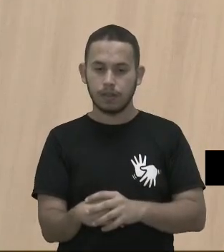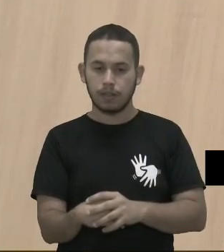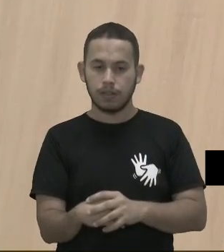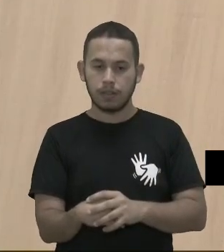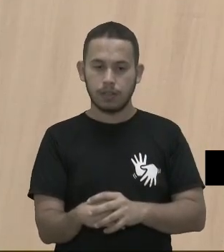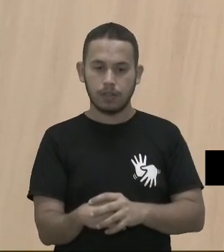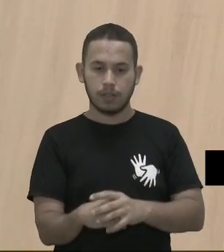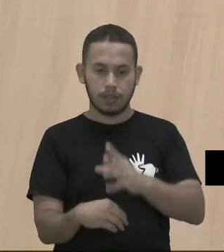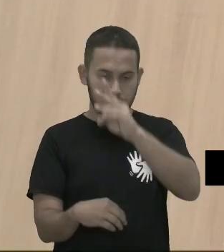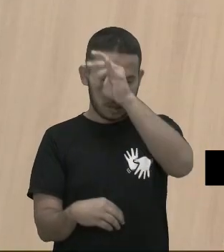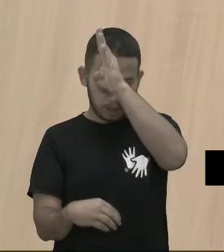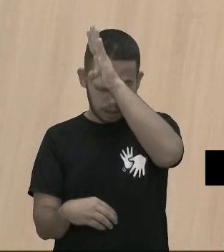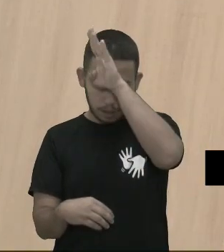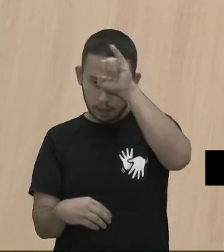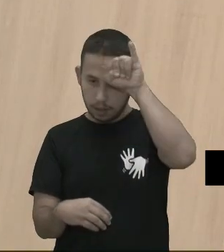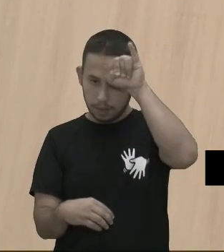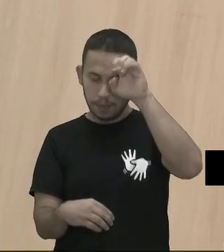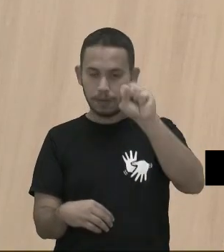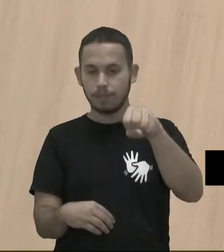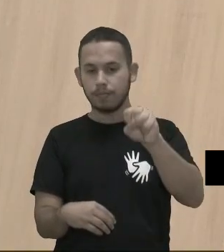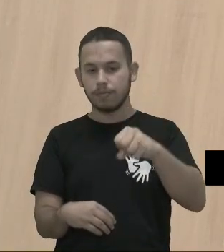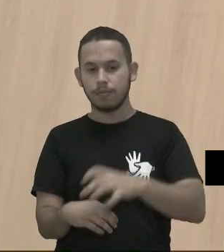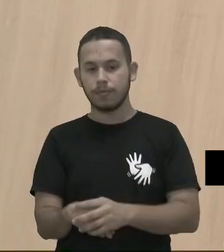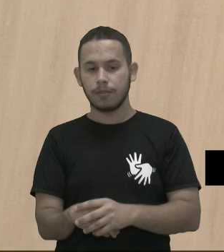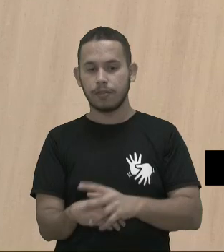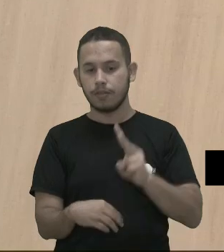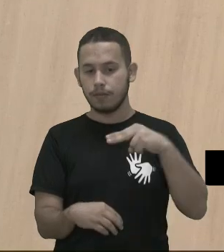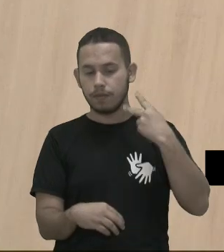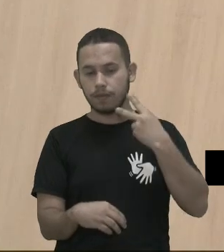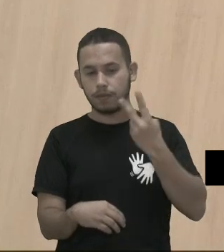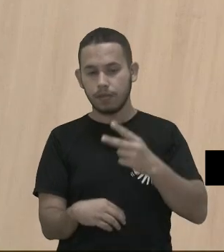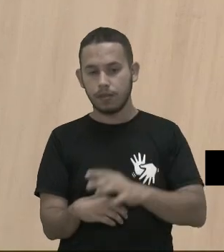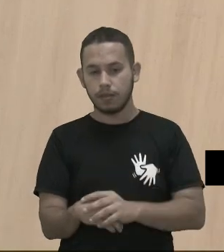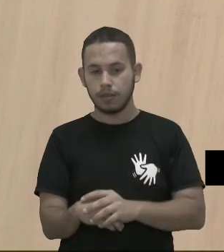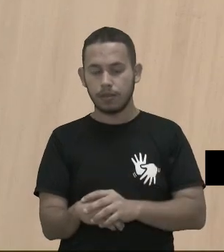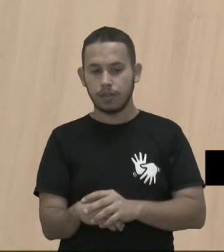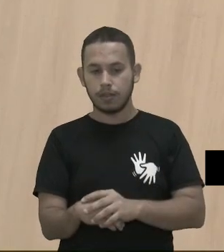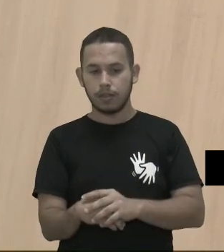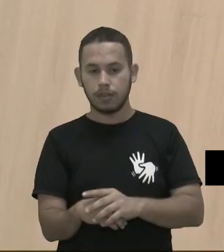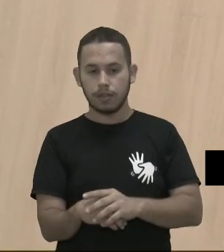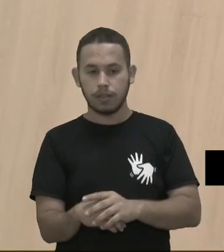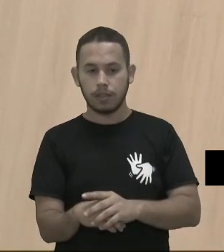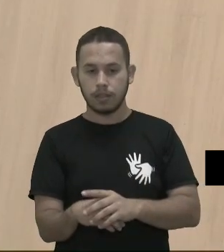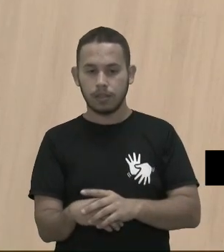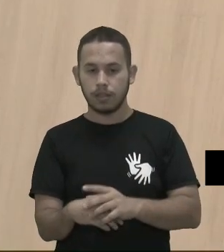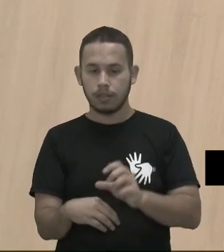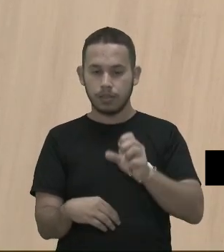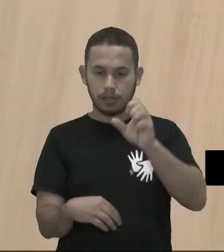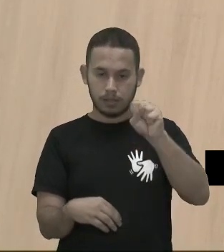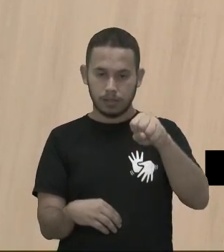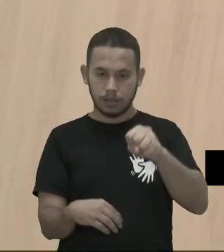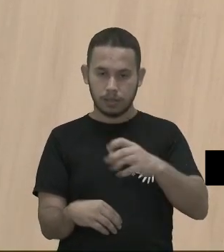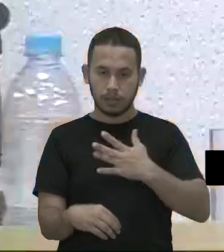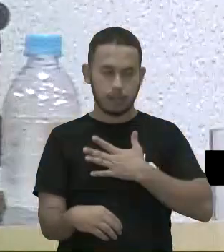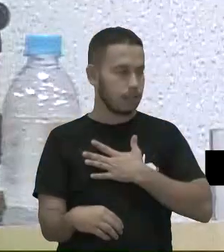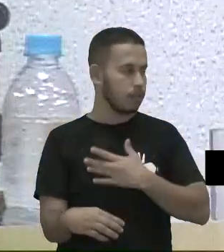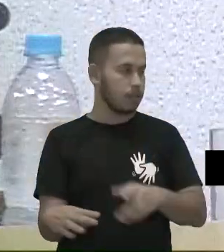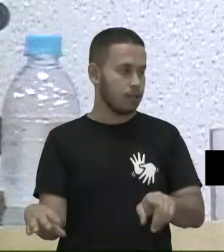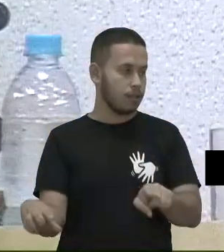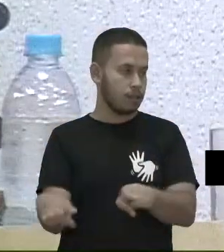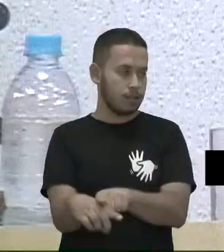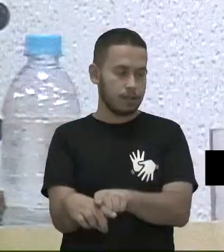Bob? Sim. Como vota vereador Diego Fonseca? Sim. Eu também registro meu